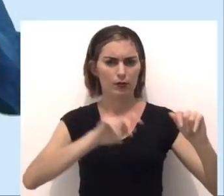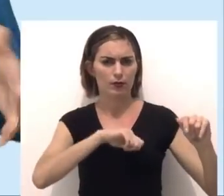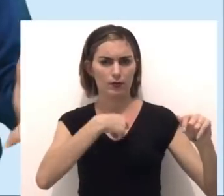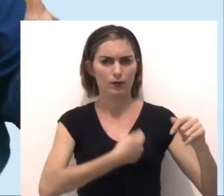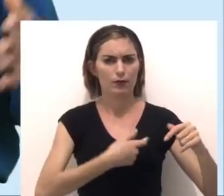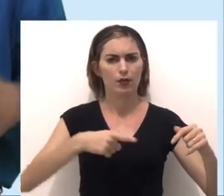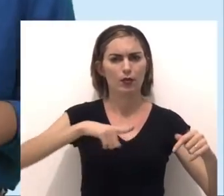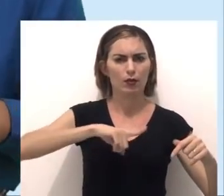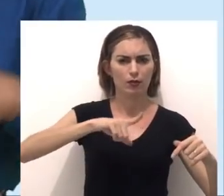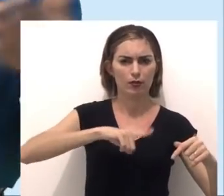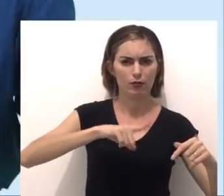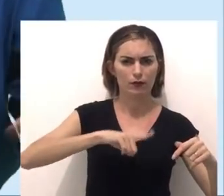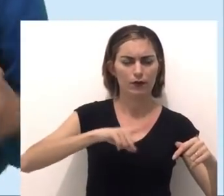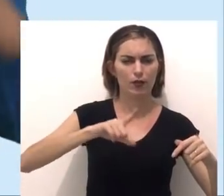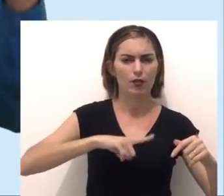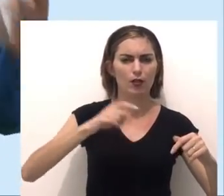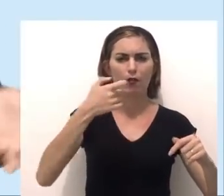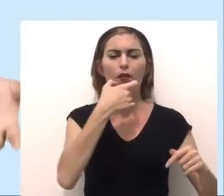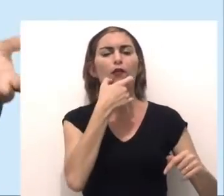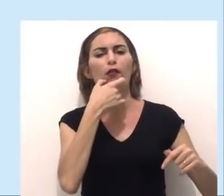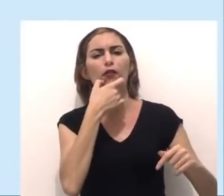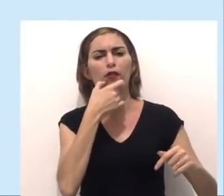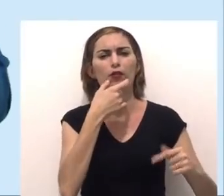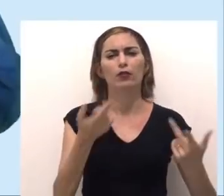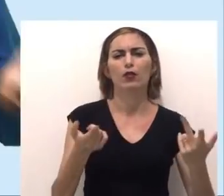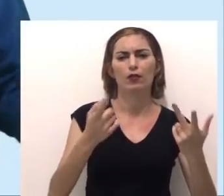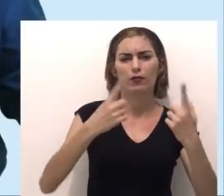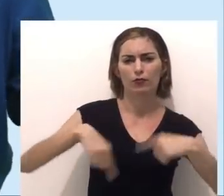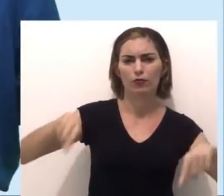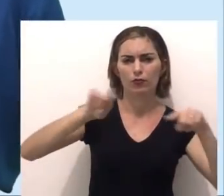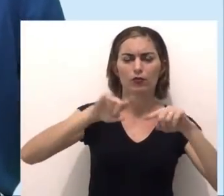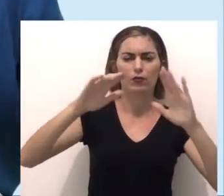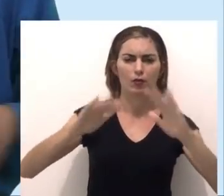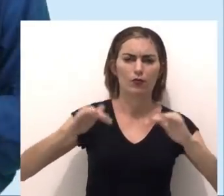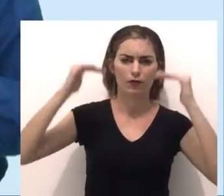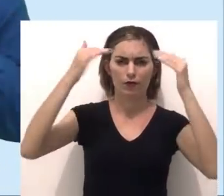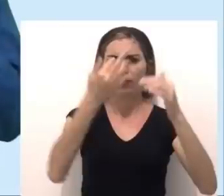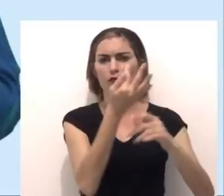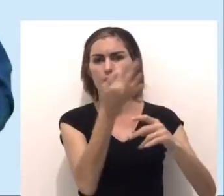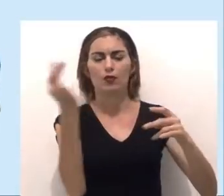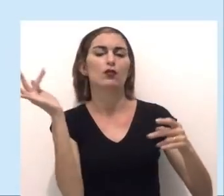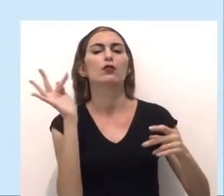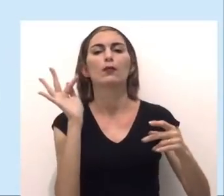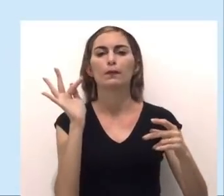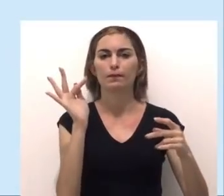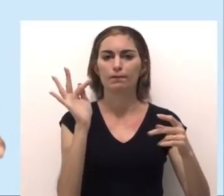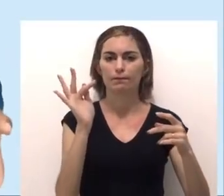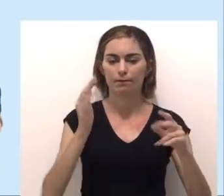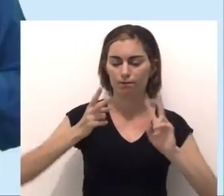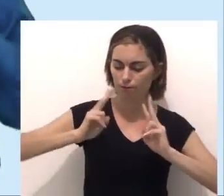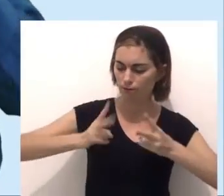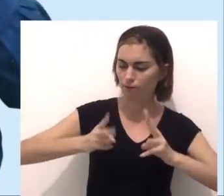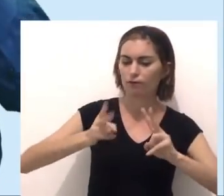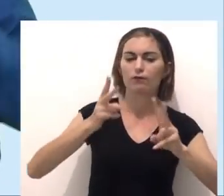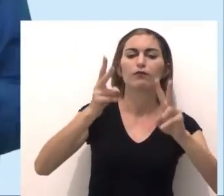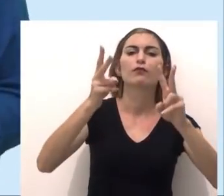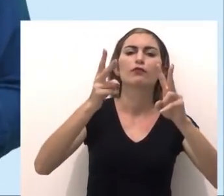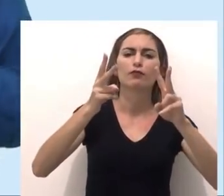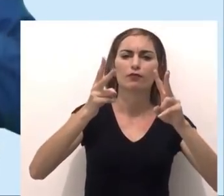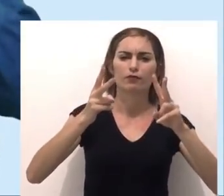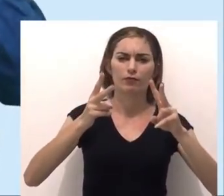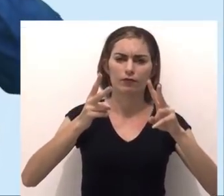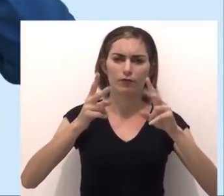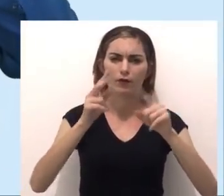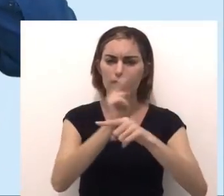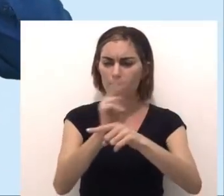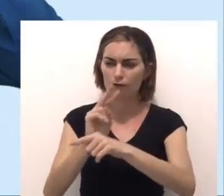na Espanha, tivemos absolutismo na Inglaterra, tivemos absolutismo na França. Mantenham-se